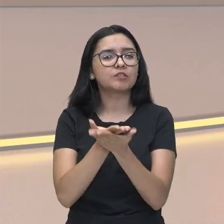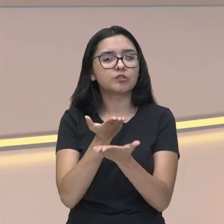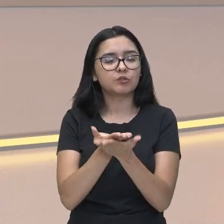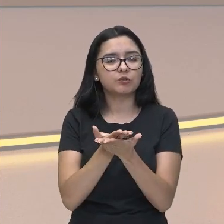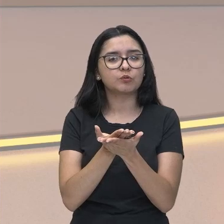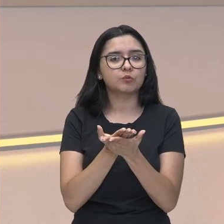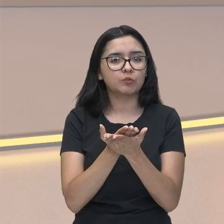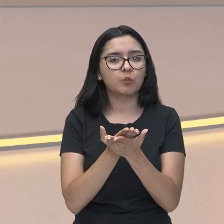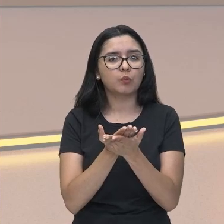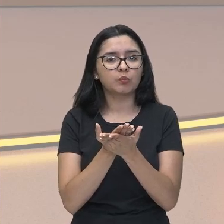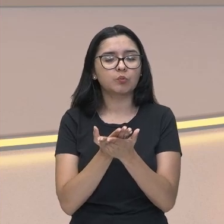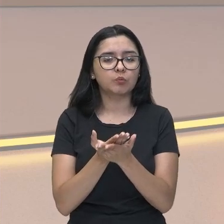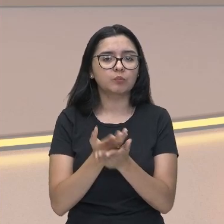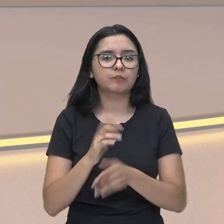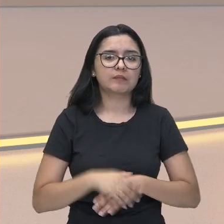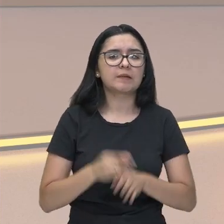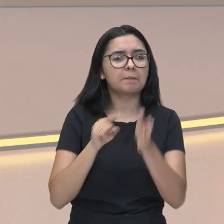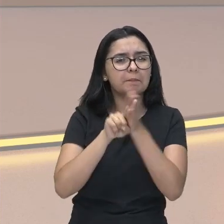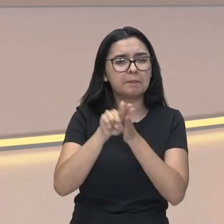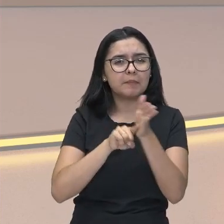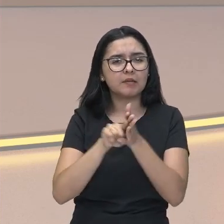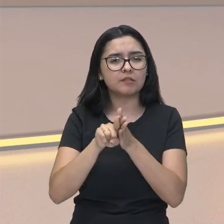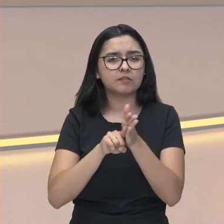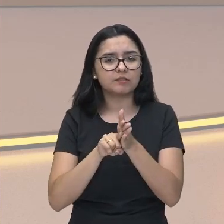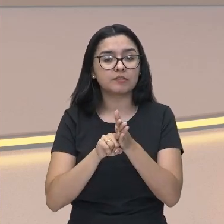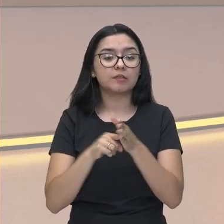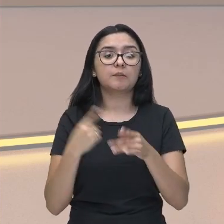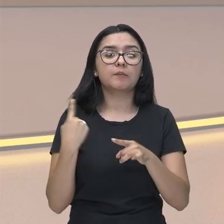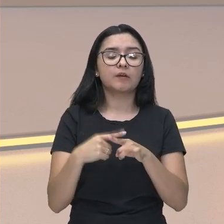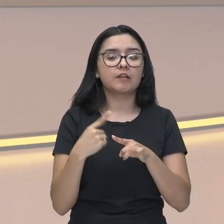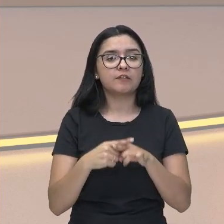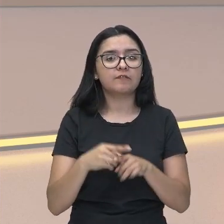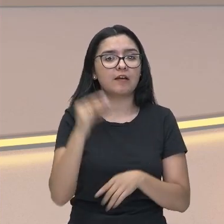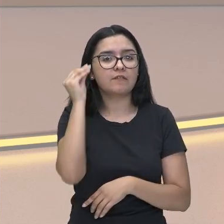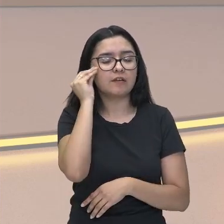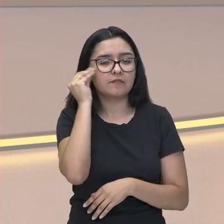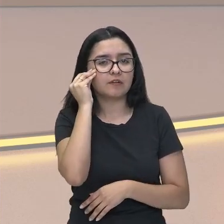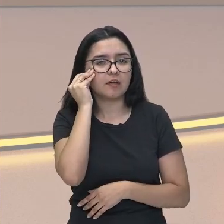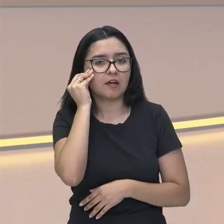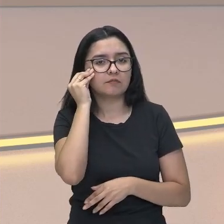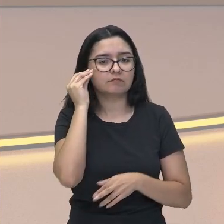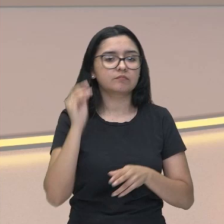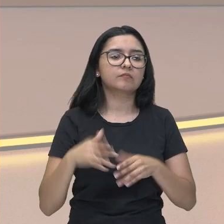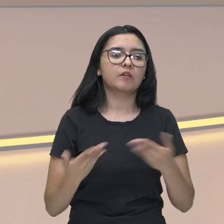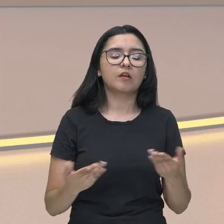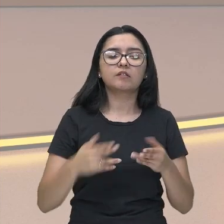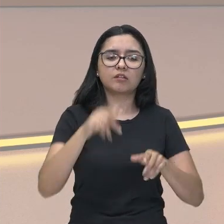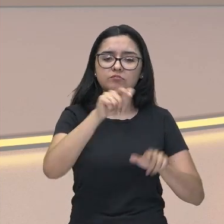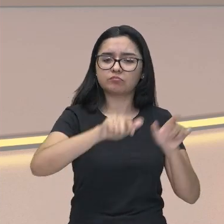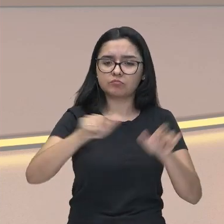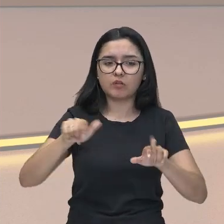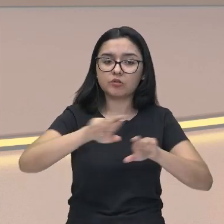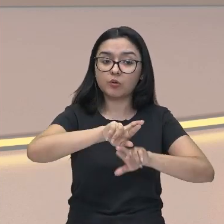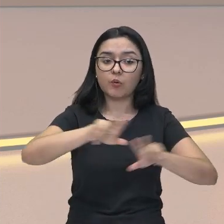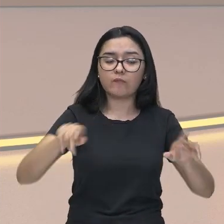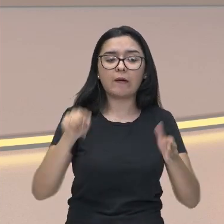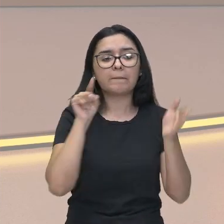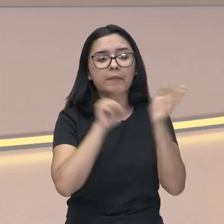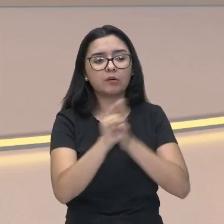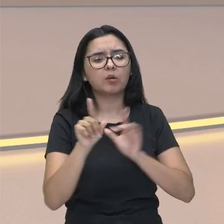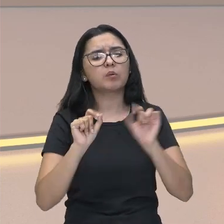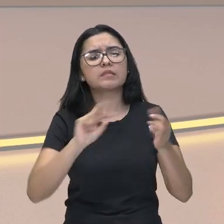da física, porque ela vai olhar para a existência, que é as coisas que estão aí, vai perguntar o que